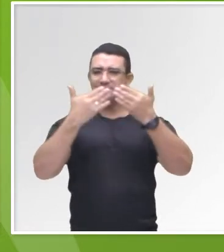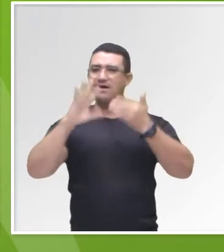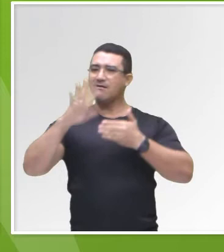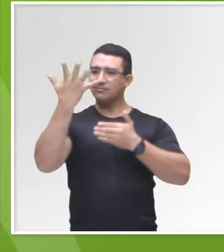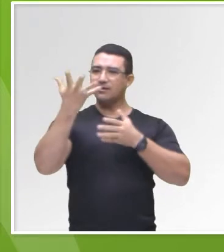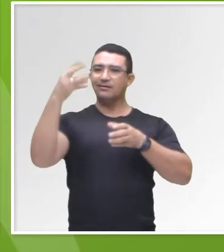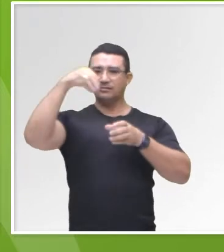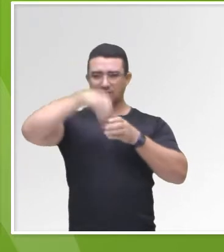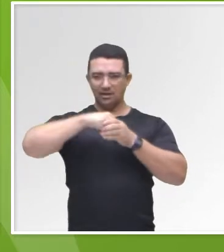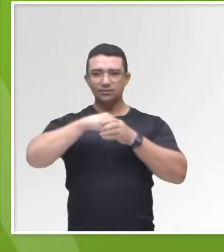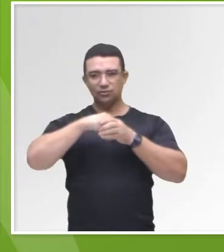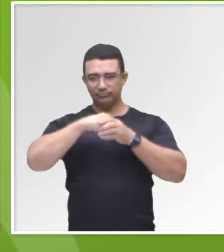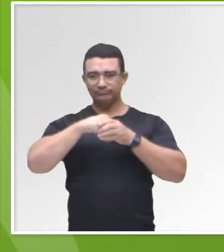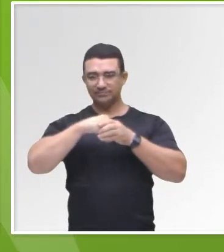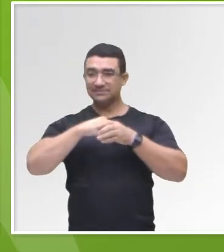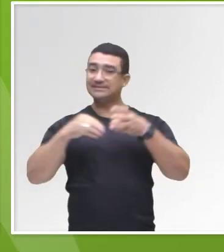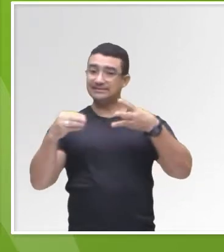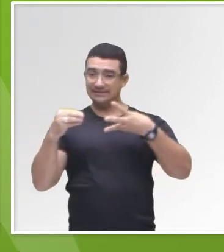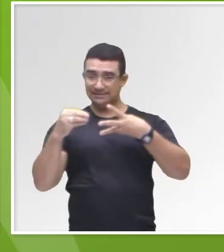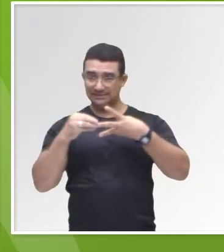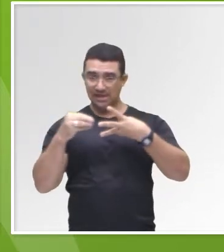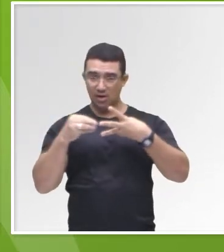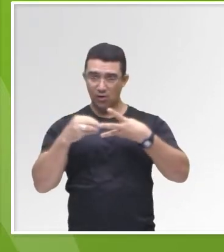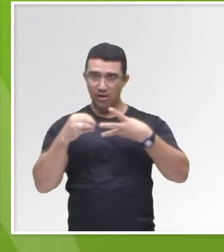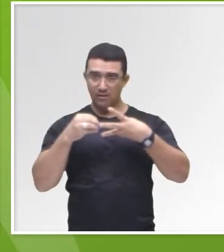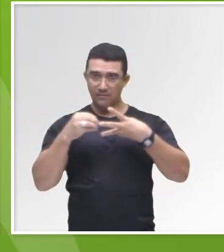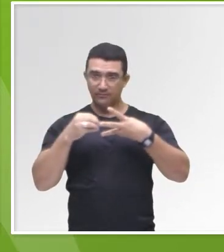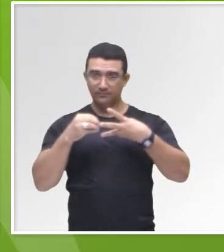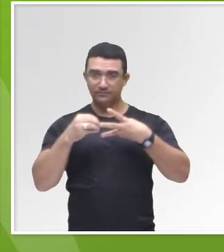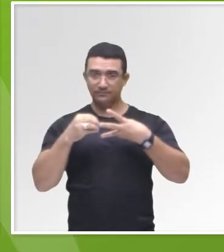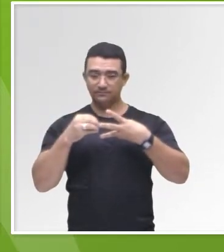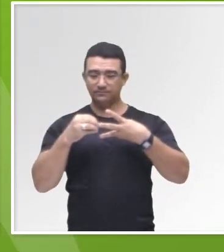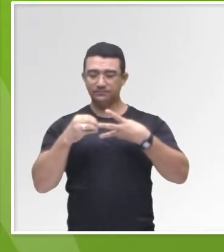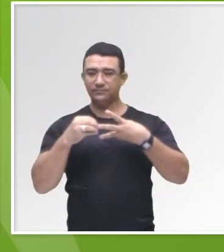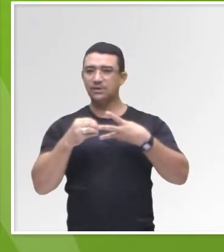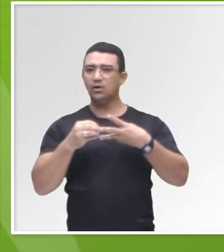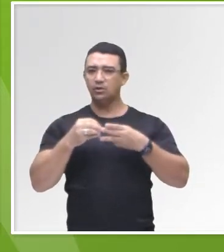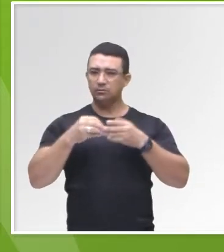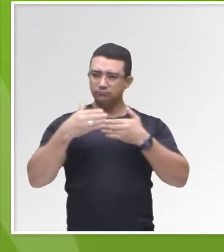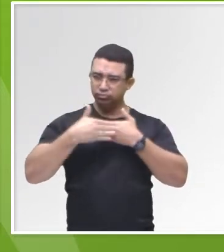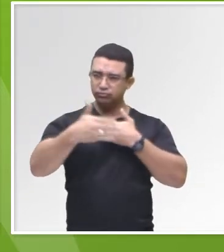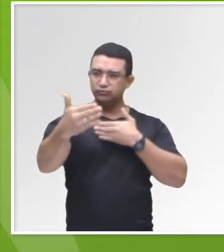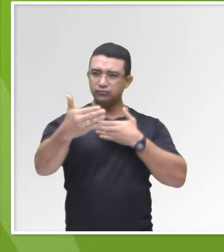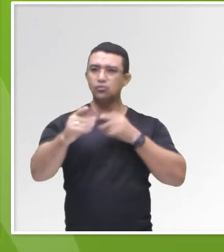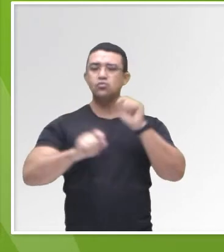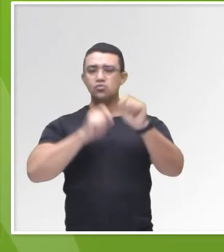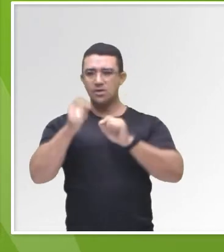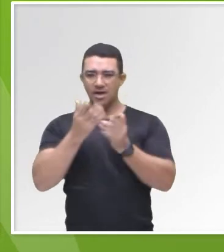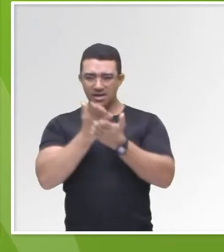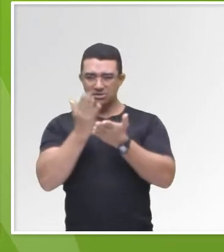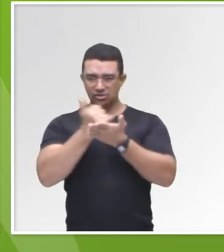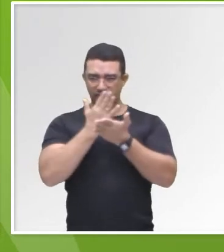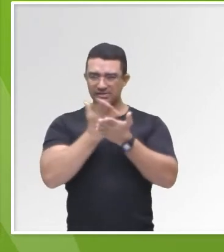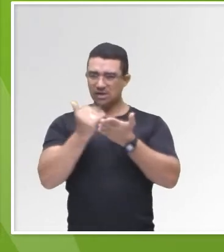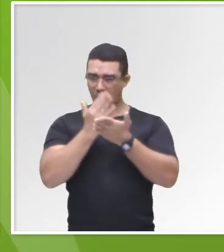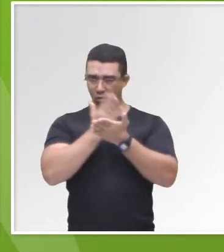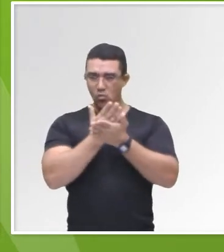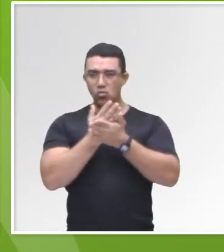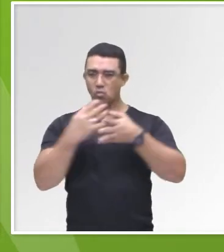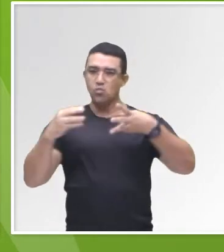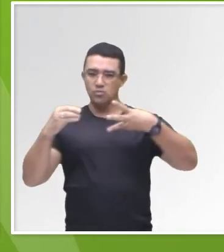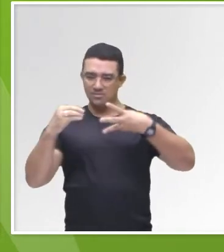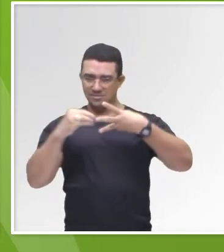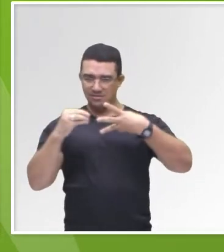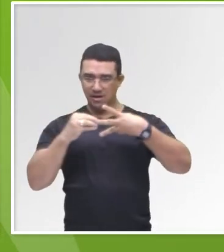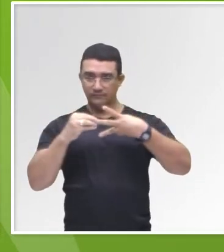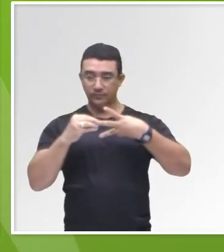células, né? Então a gente vai observar. Ao longo de toda a nossa aula de hoje, a gente vai falar sobre esses processos de divisão celular. Na nossa primeira aula, essa aula